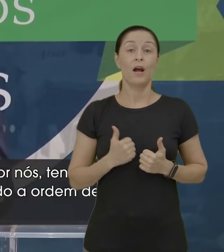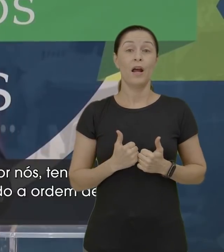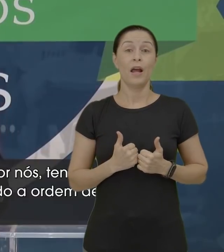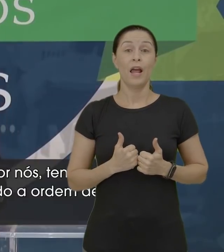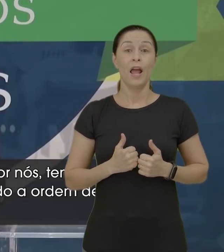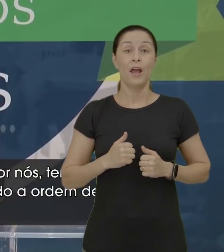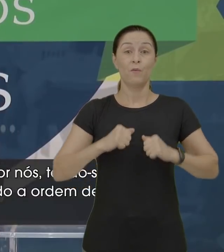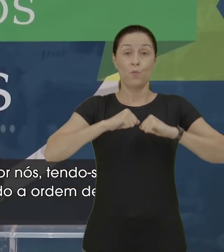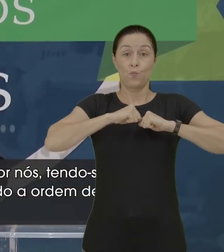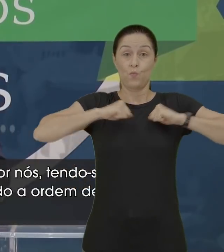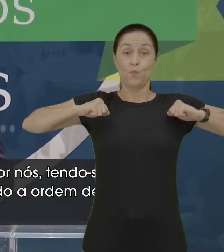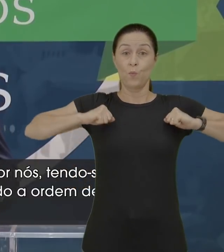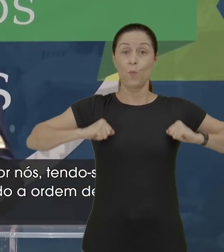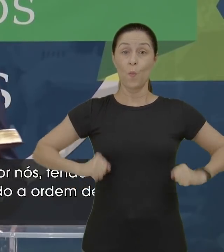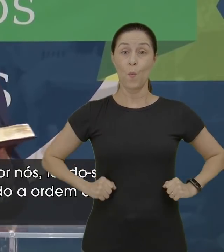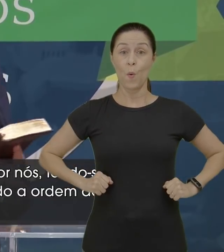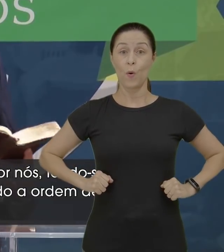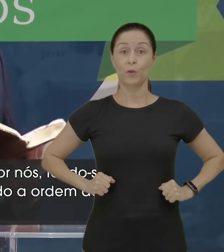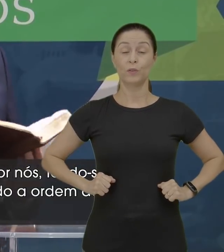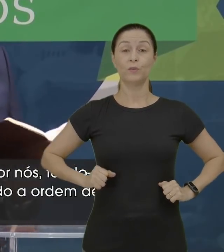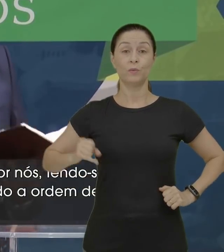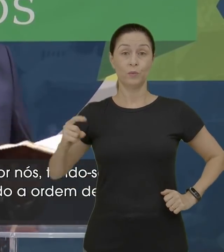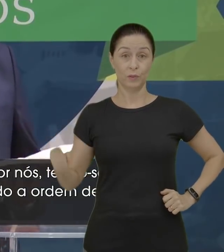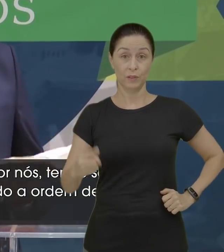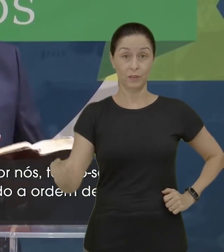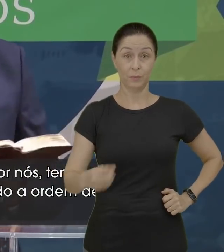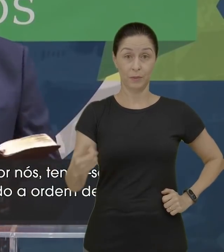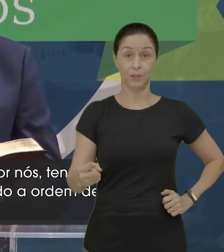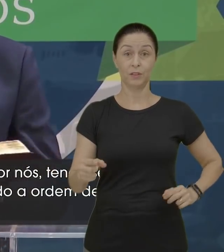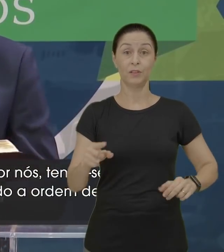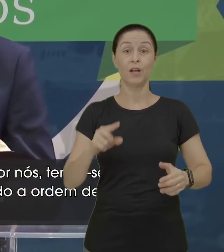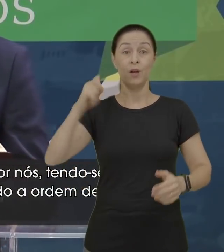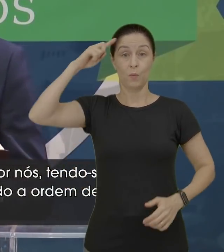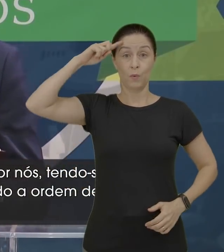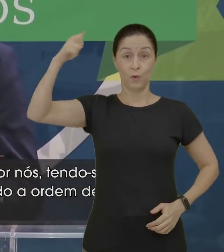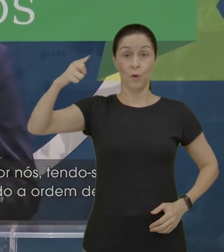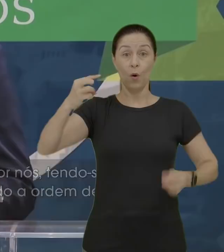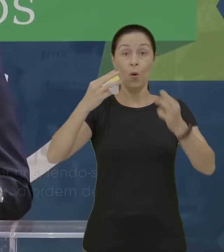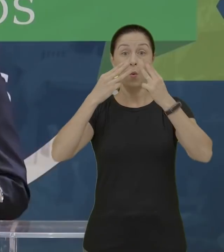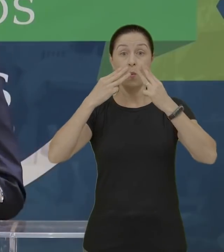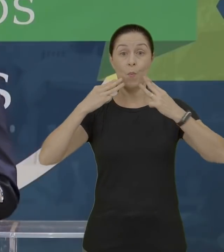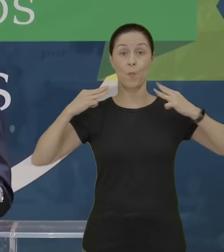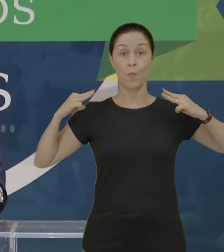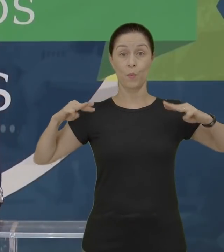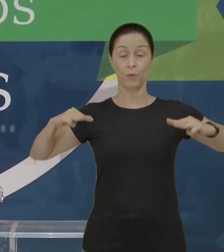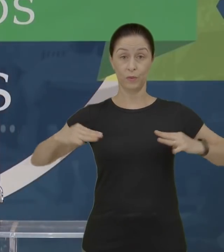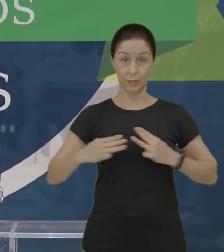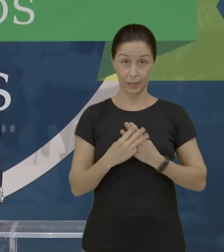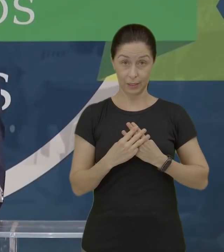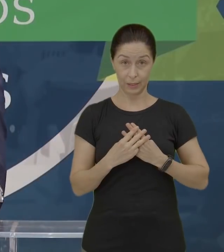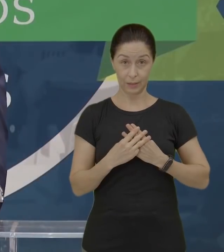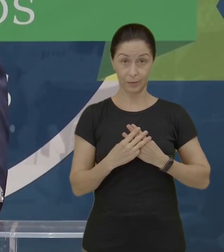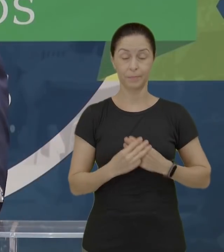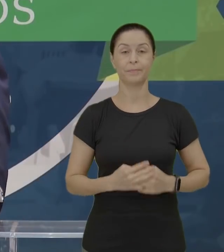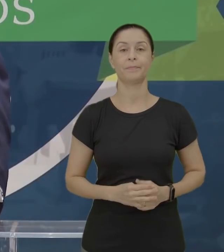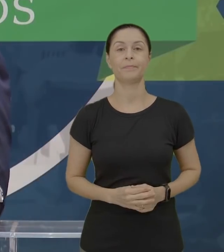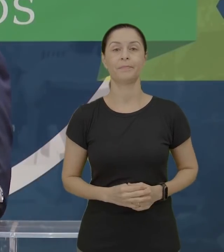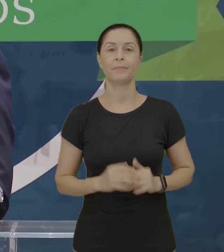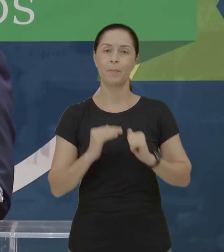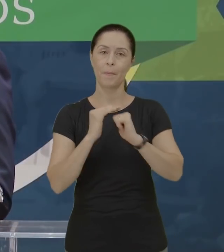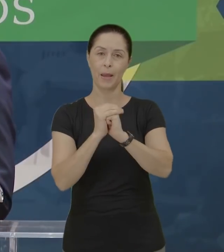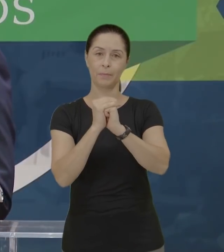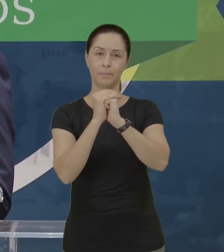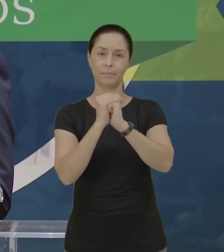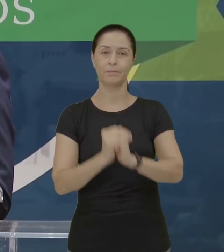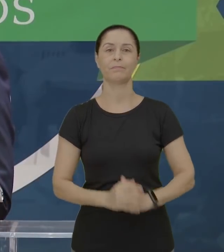para sempre, segundo a ordem de Melquisedeque. Amém. Então eu quero conversar com